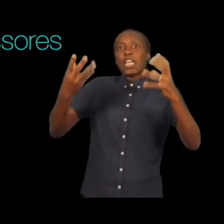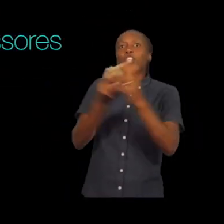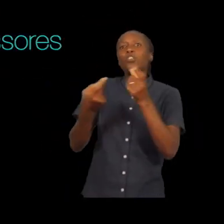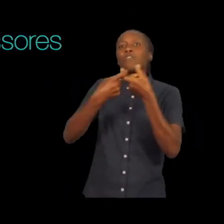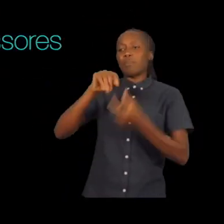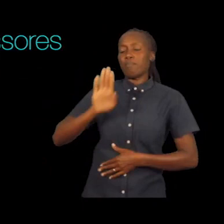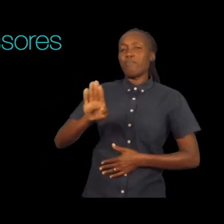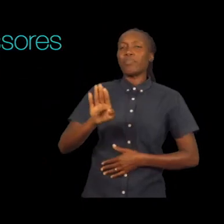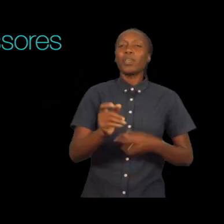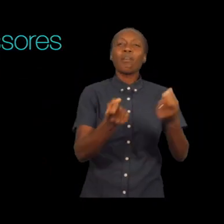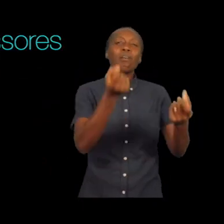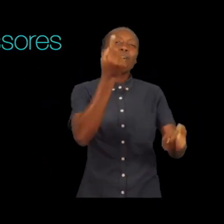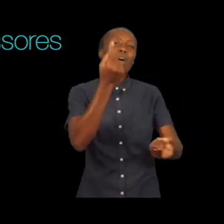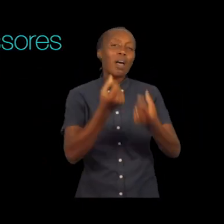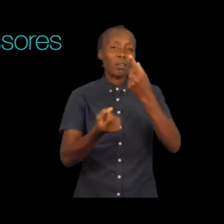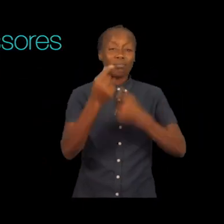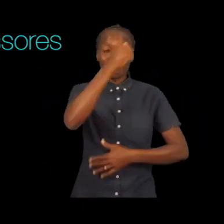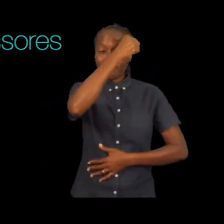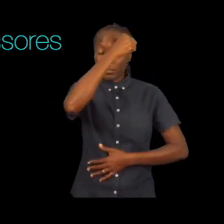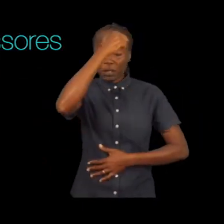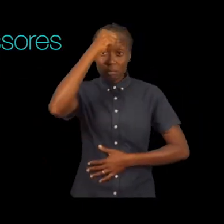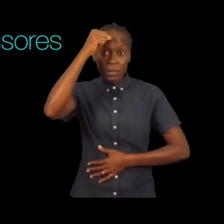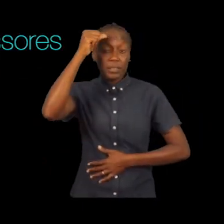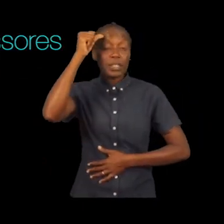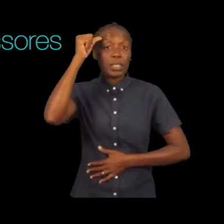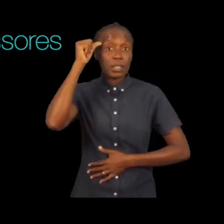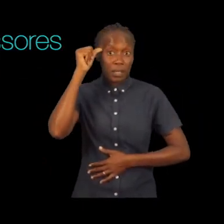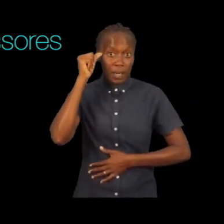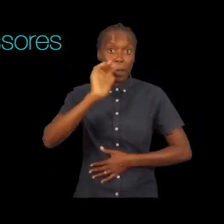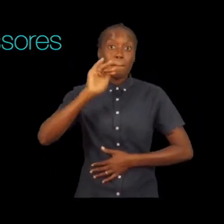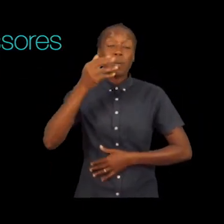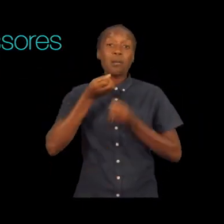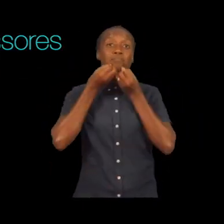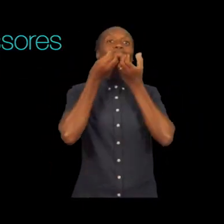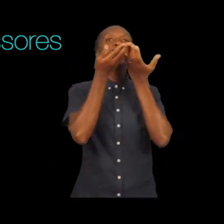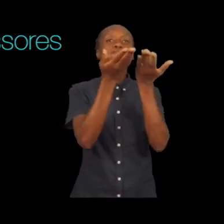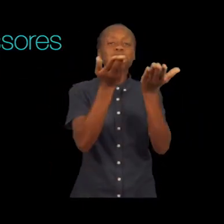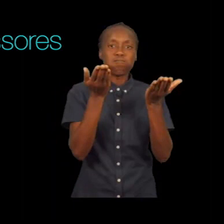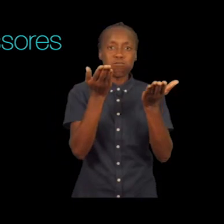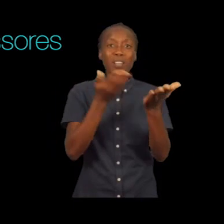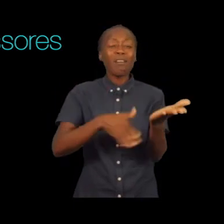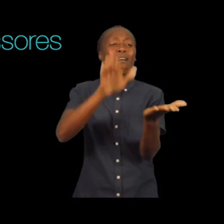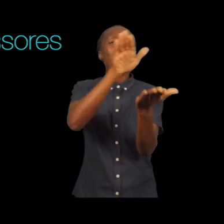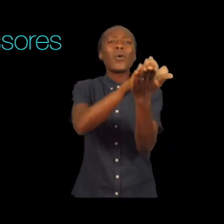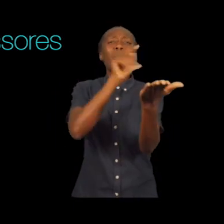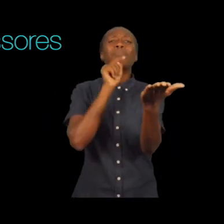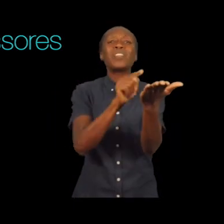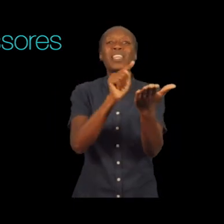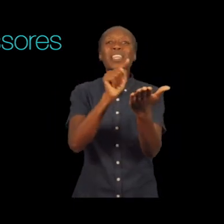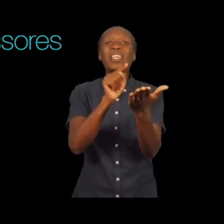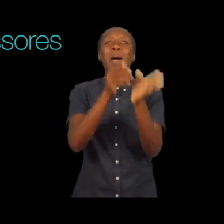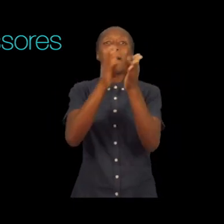diretores de escola pontos focais de gênero líder e a comunidade todos têm de trabalhar